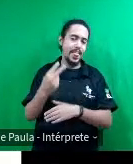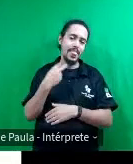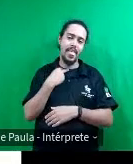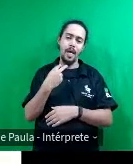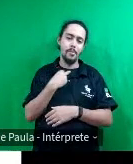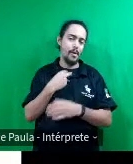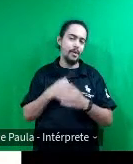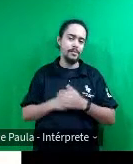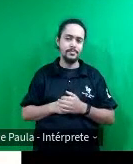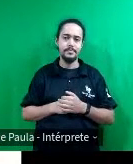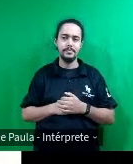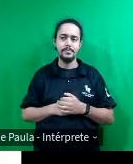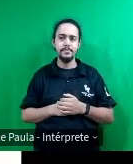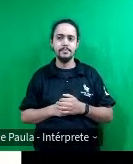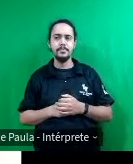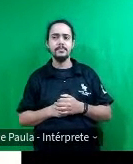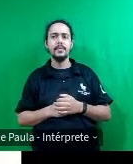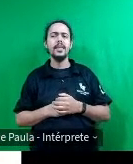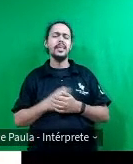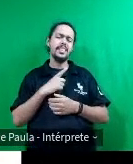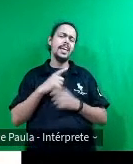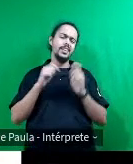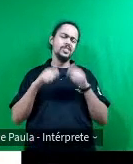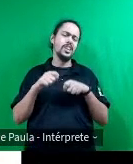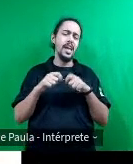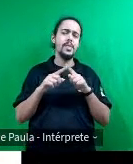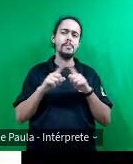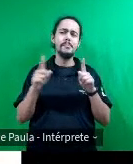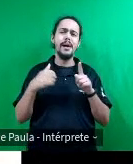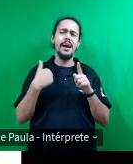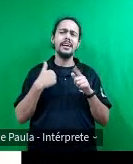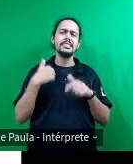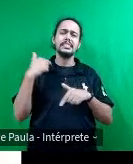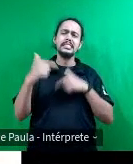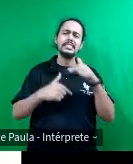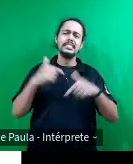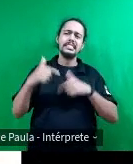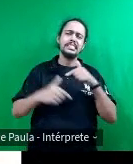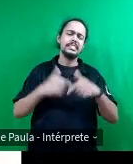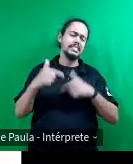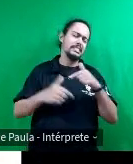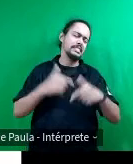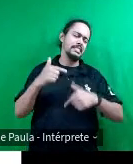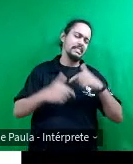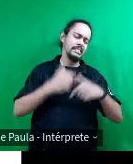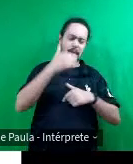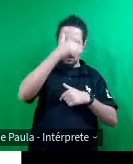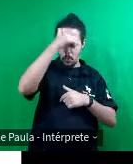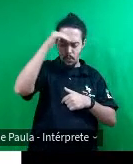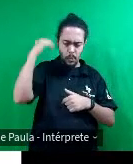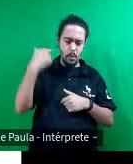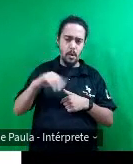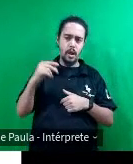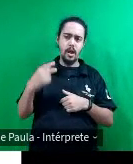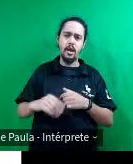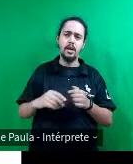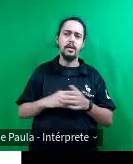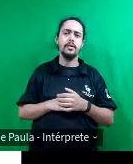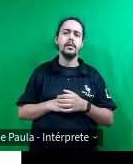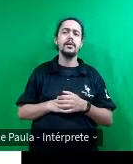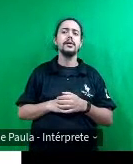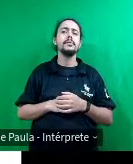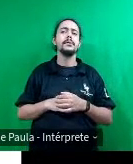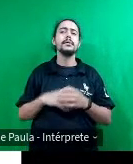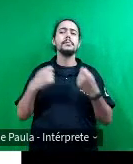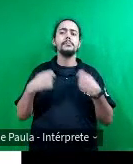para 3, 4, N resistores em paralelo, mas eu perco um pouco a vantagem aí de fazer direto, né? De não precisar calcular resistência